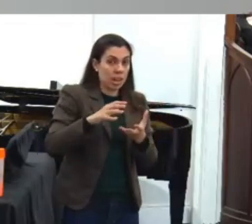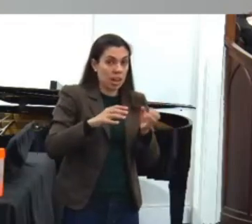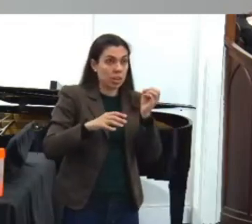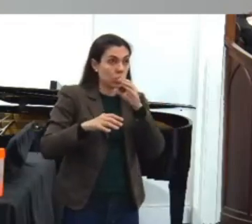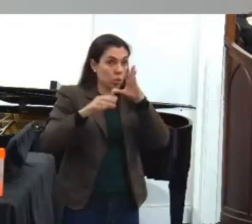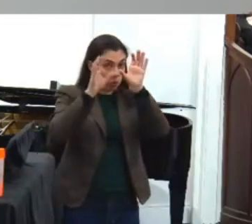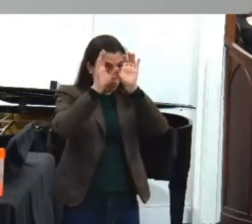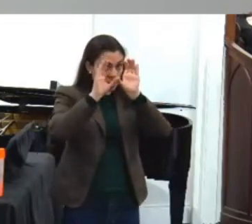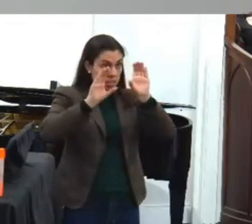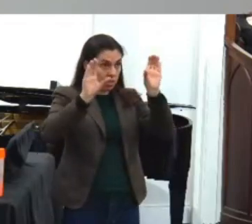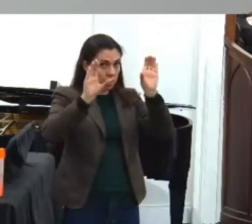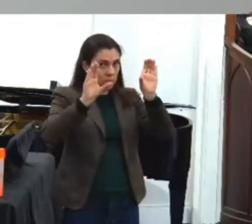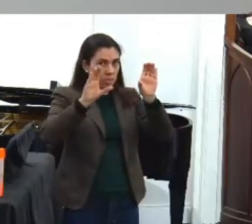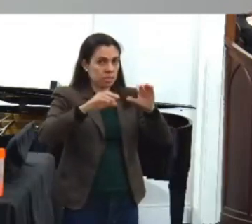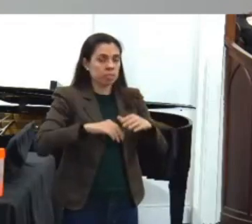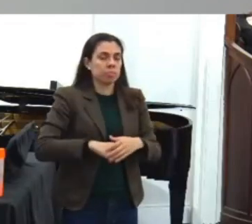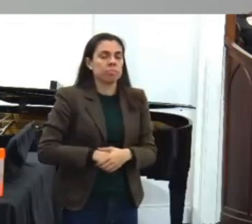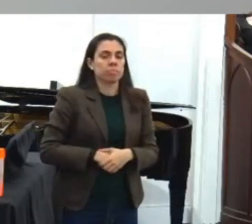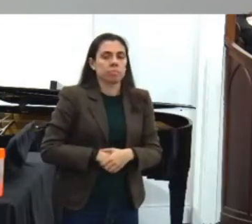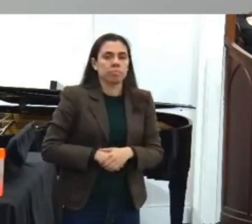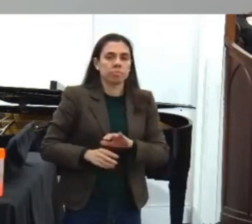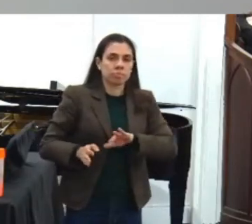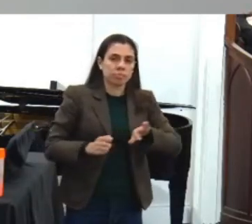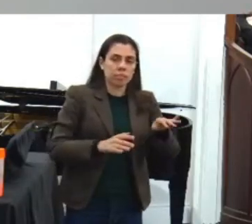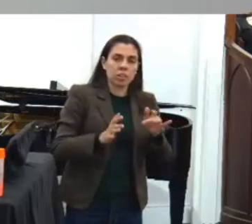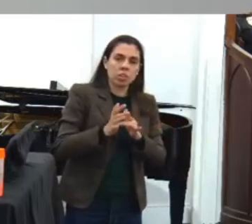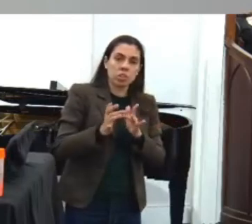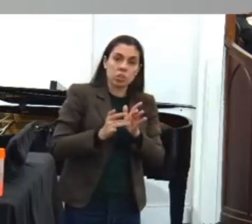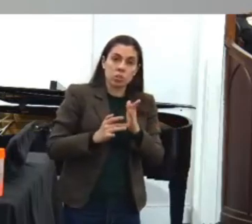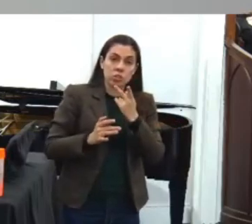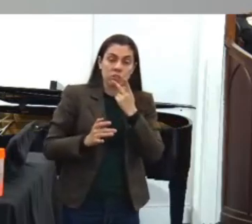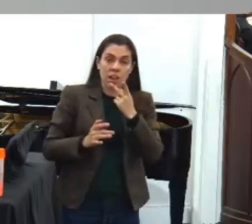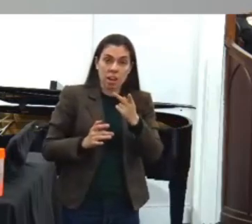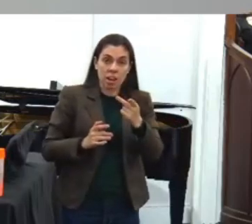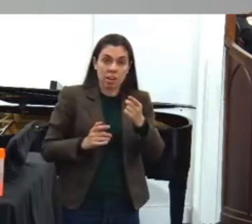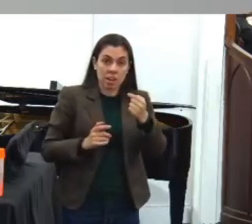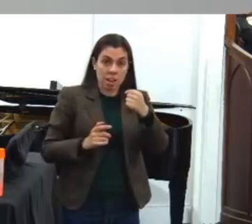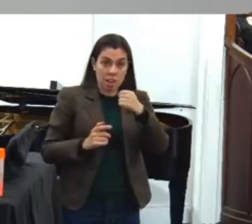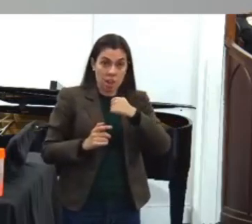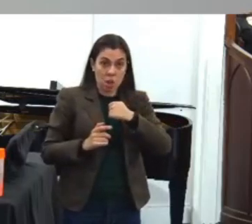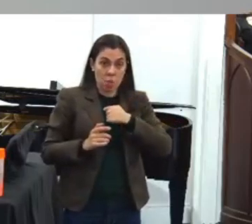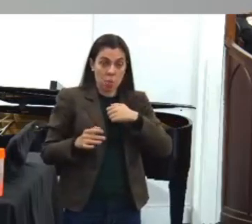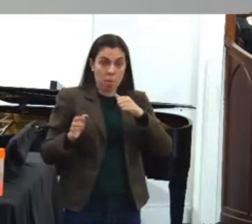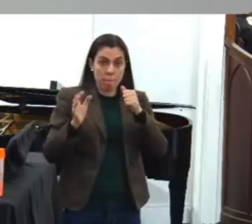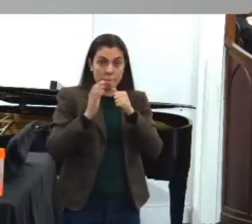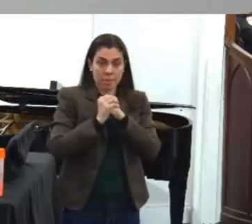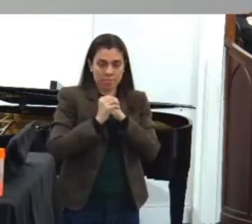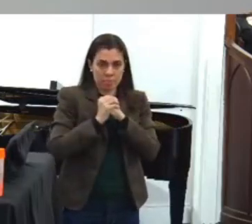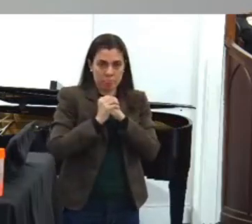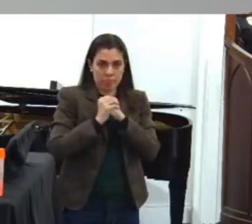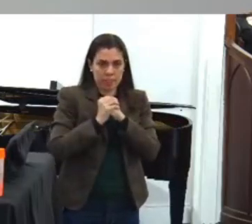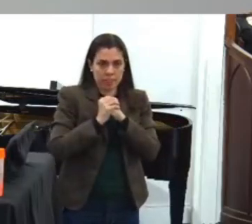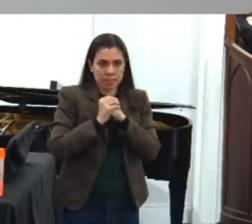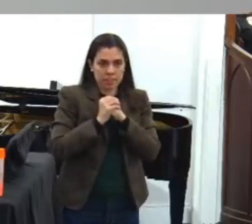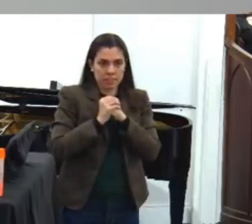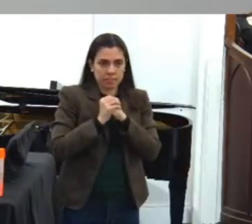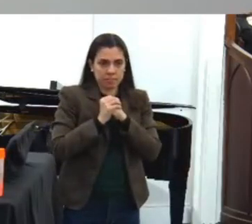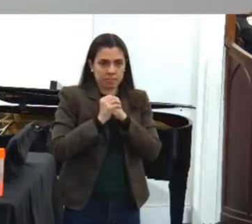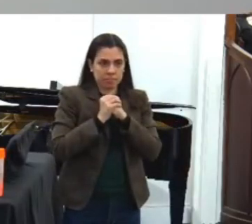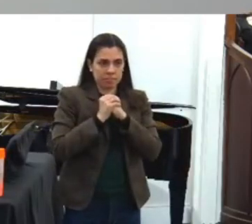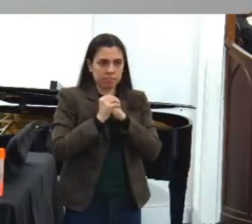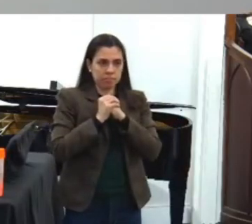Cristo se autodenomina o Deus fiel e verdadeiro, ou o Amém. Ele